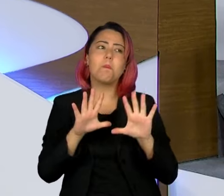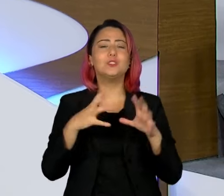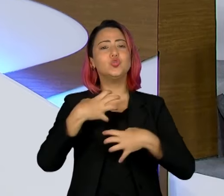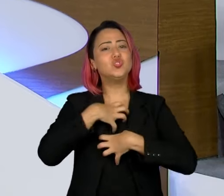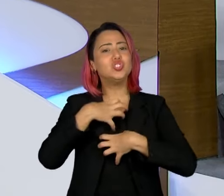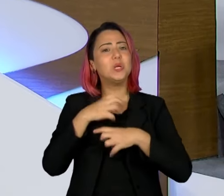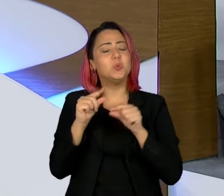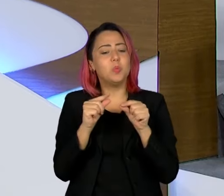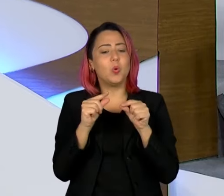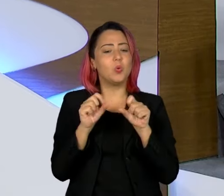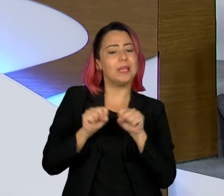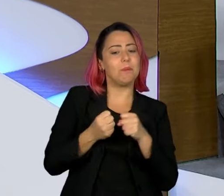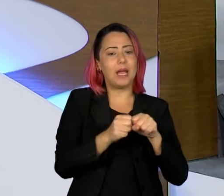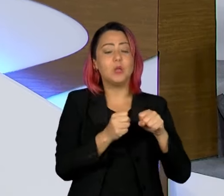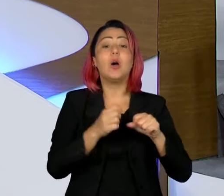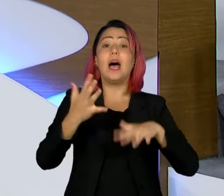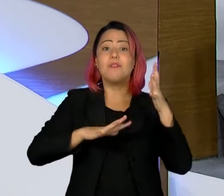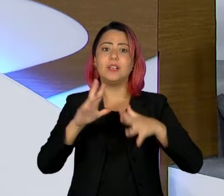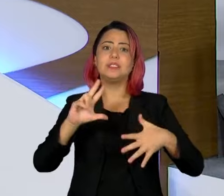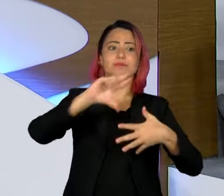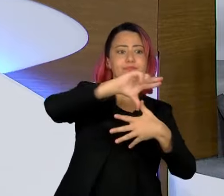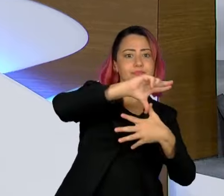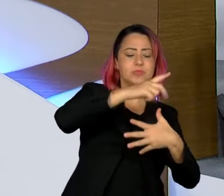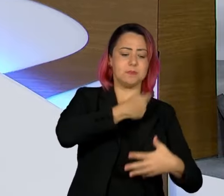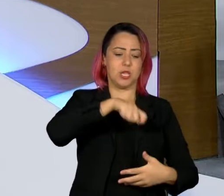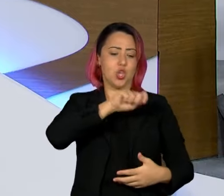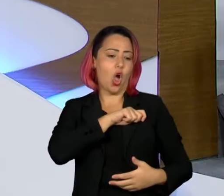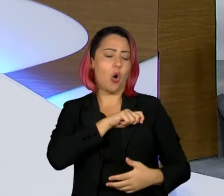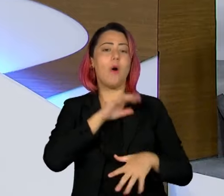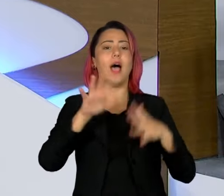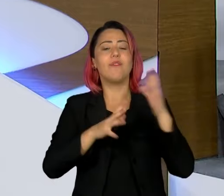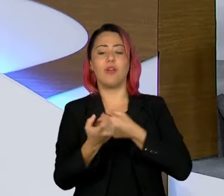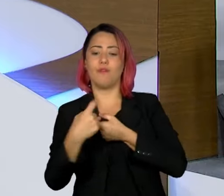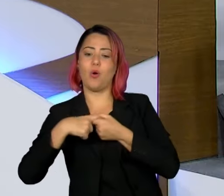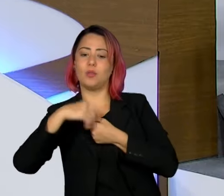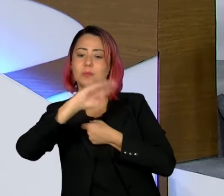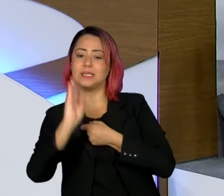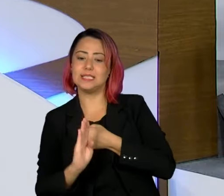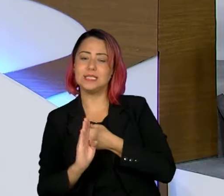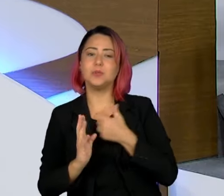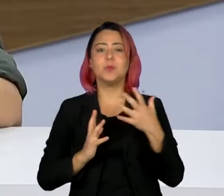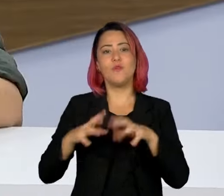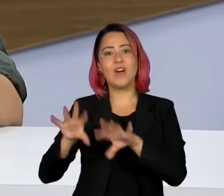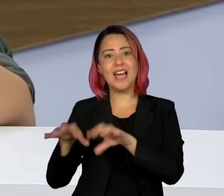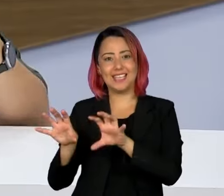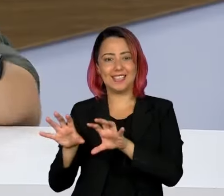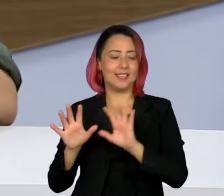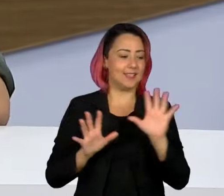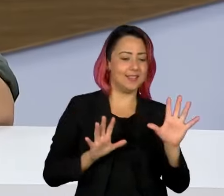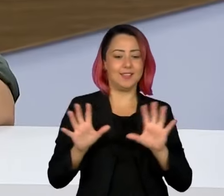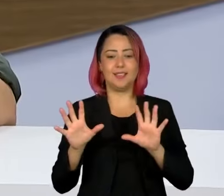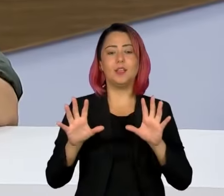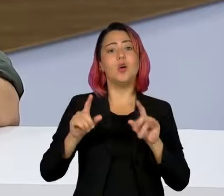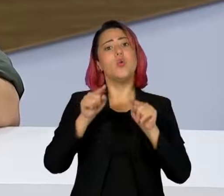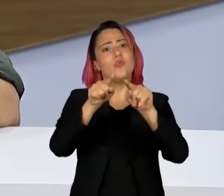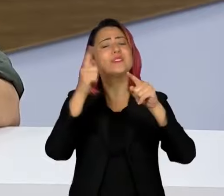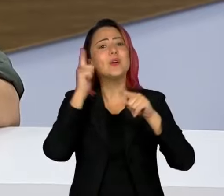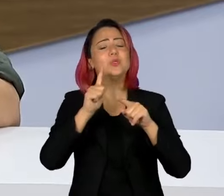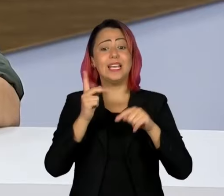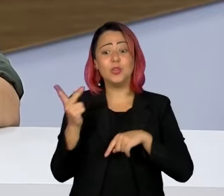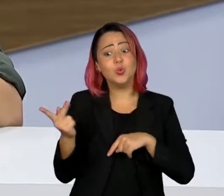meio fragmentada. Às vezes ela é latina, canta em espanhol, às vezes ela volta, sou brasileira de novo, sou funkeira. Você é ao mesmo tempo,